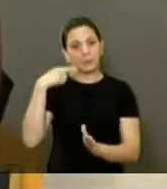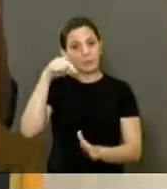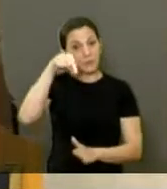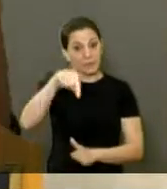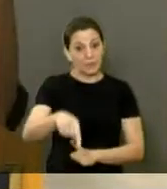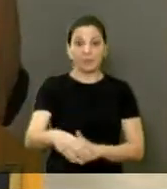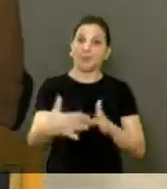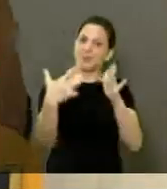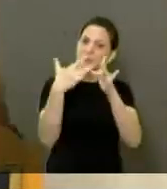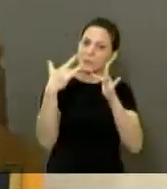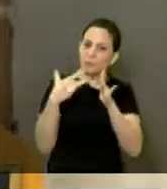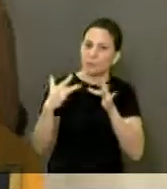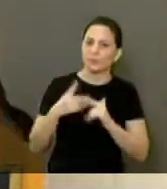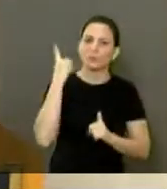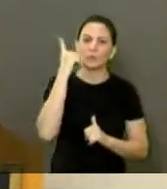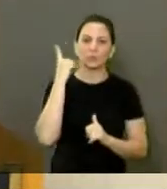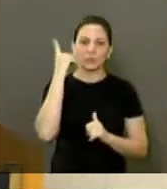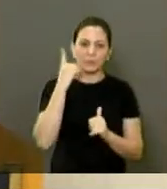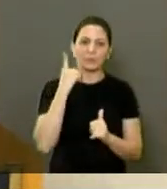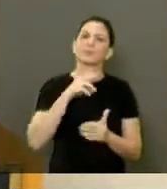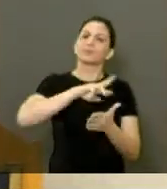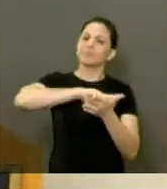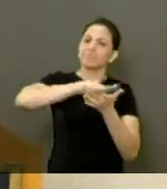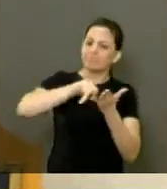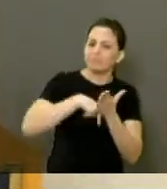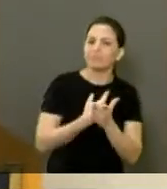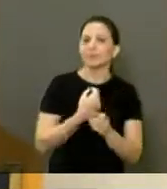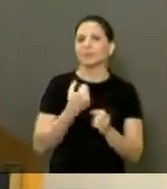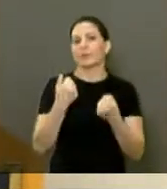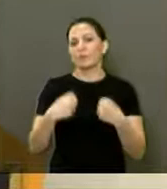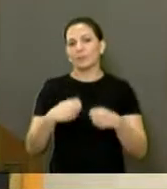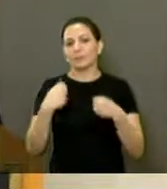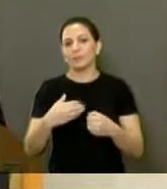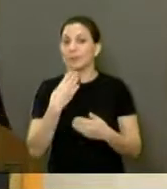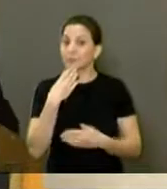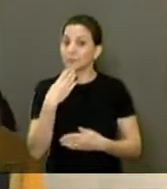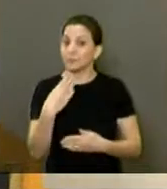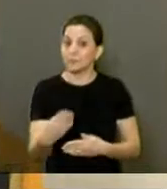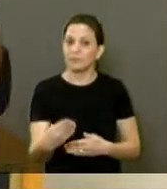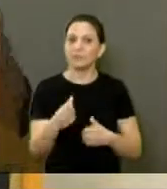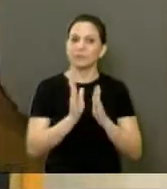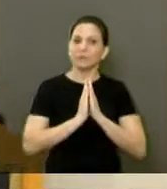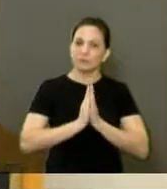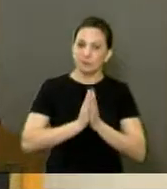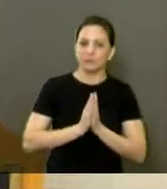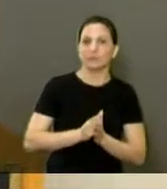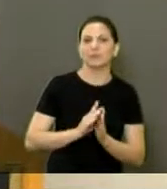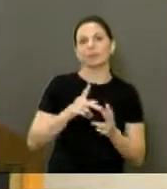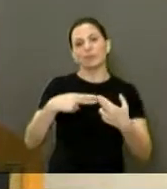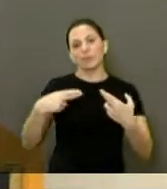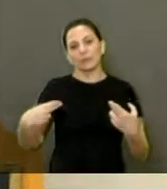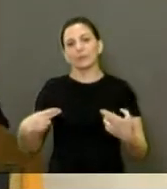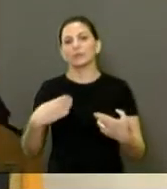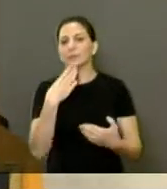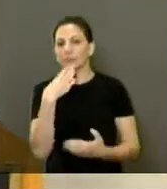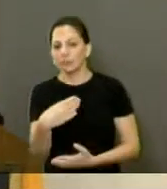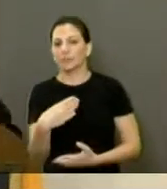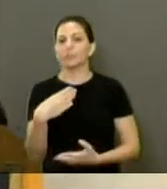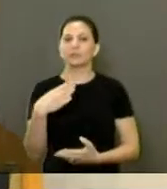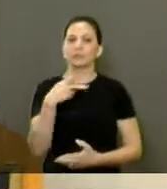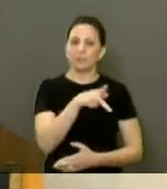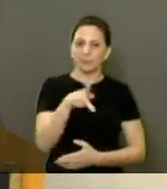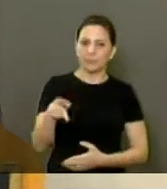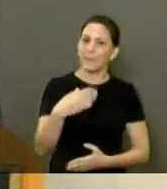tenham contatos com seus deputados e tudo mais, devem fazer um apelo, além da reivindicação das nossas professoras, fazer